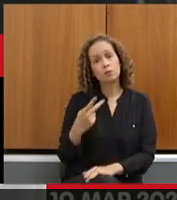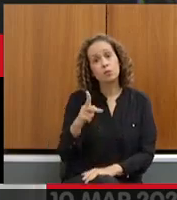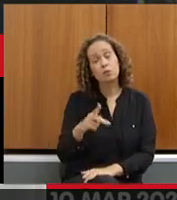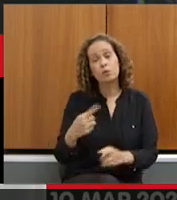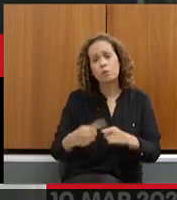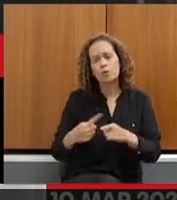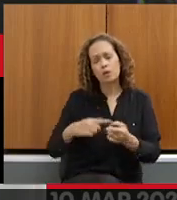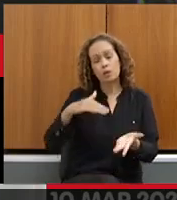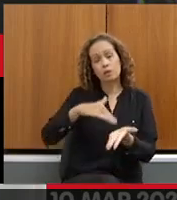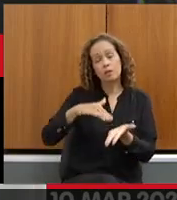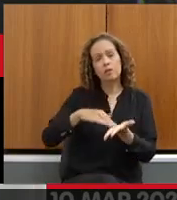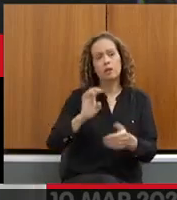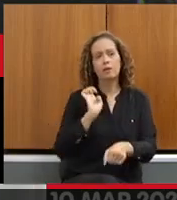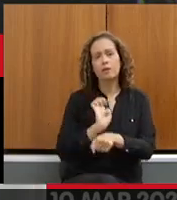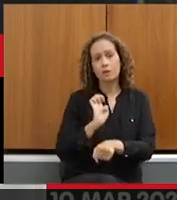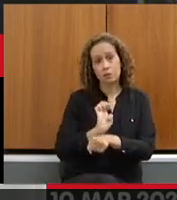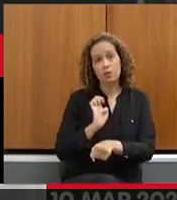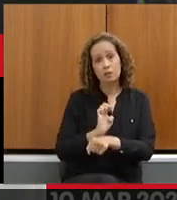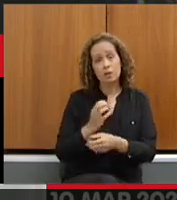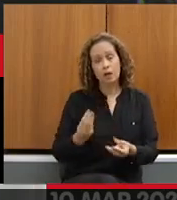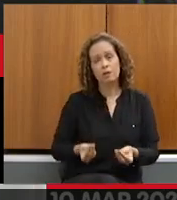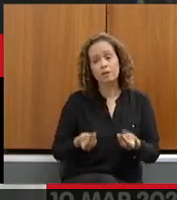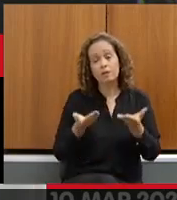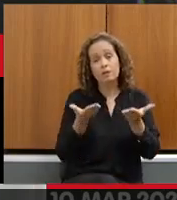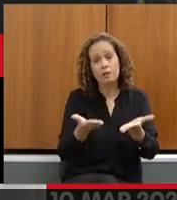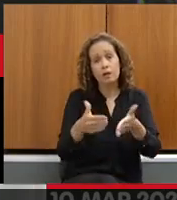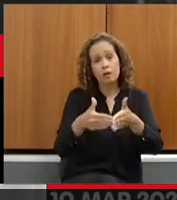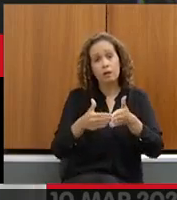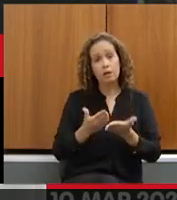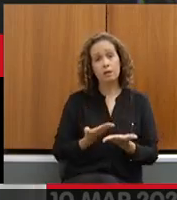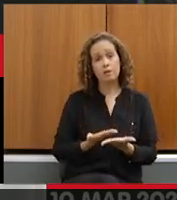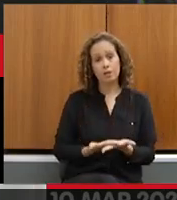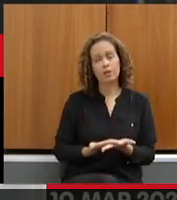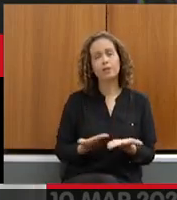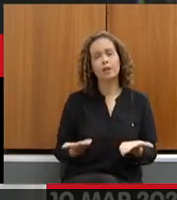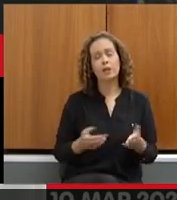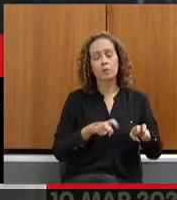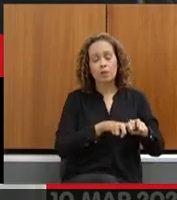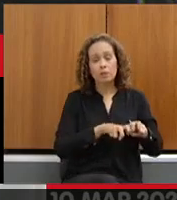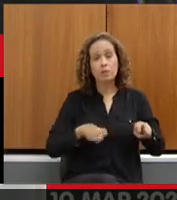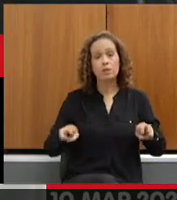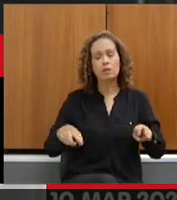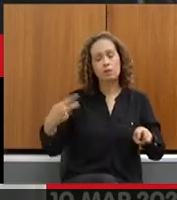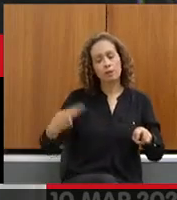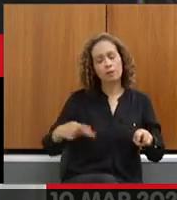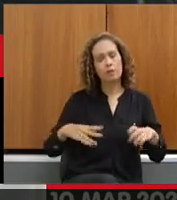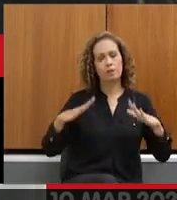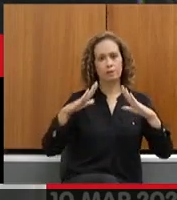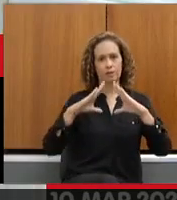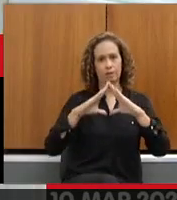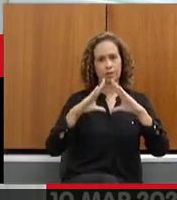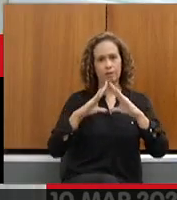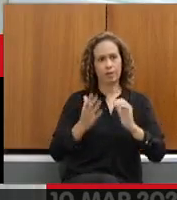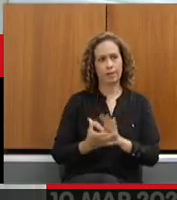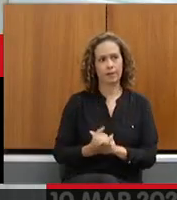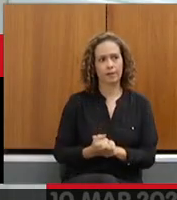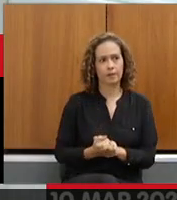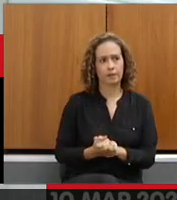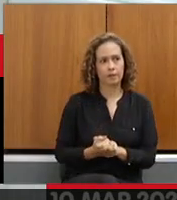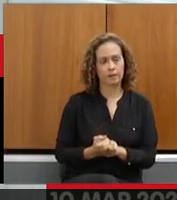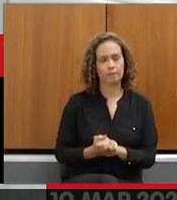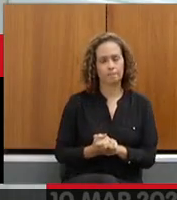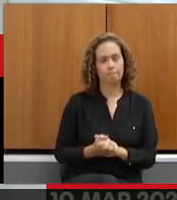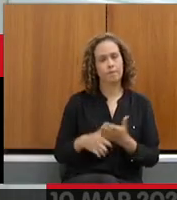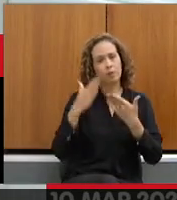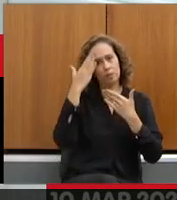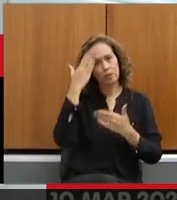secretário de estado encaminhado da forma que o requerimento foi aprovado aqui pela mesa diretora dessa casa é muito obrigado